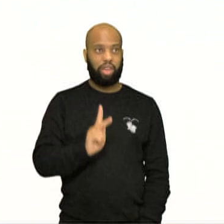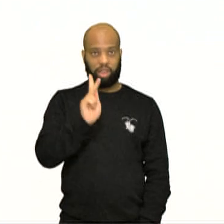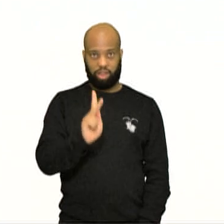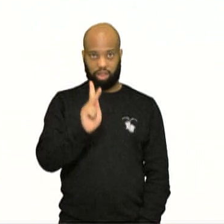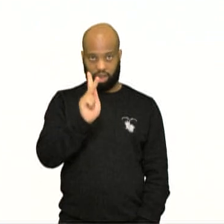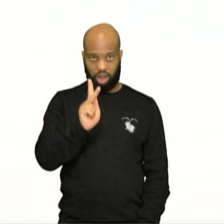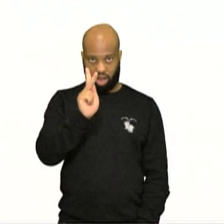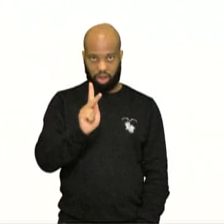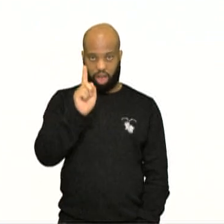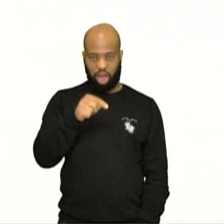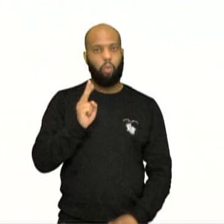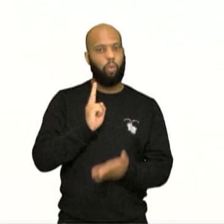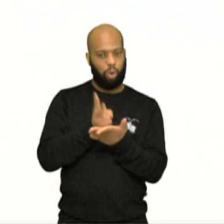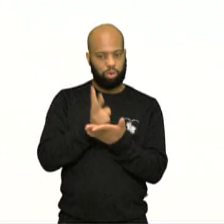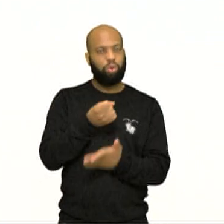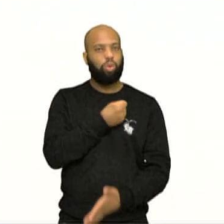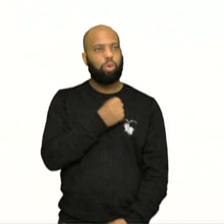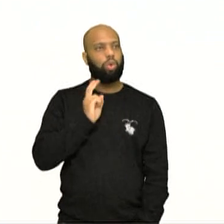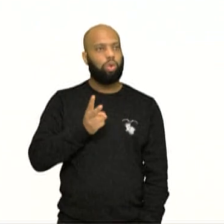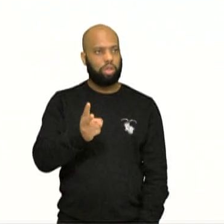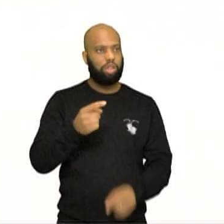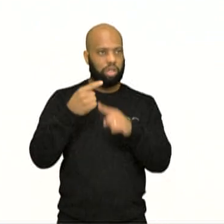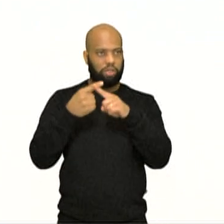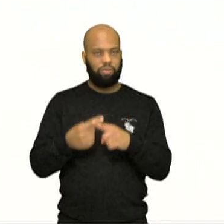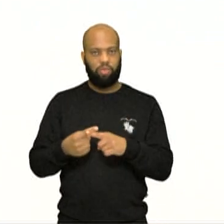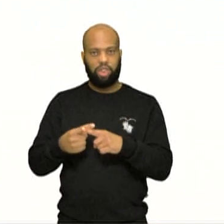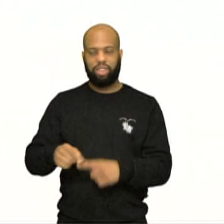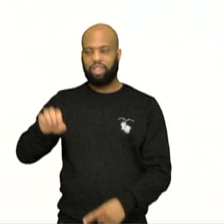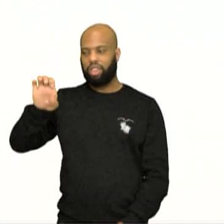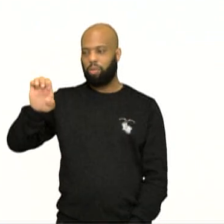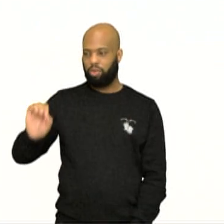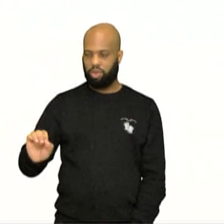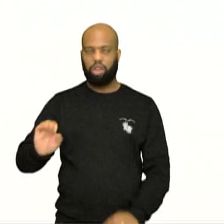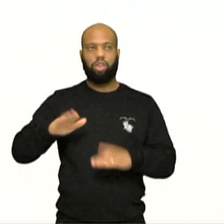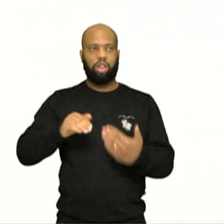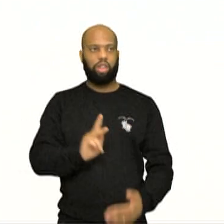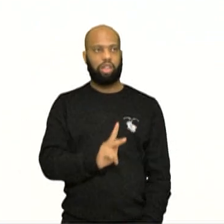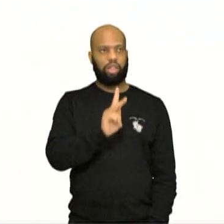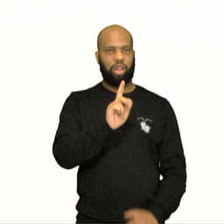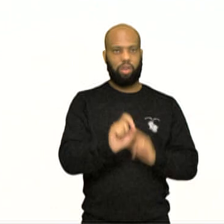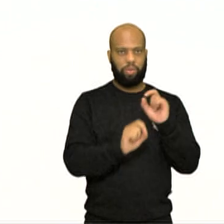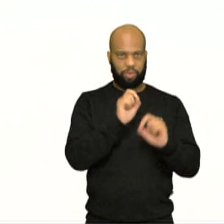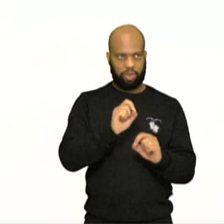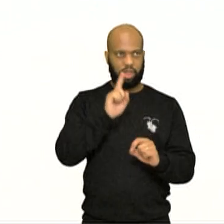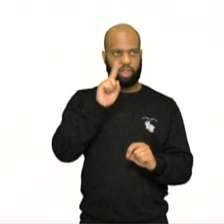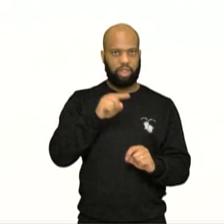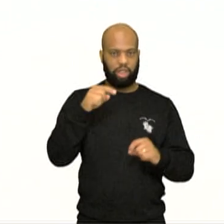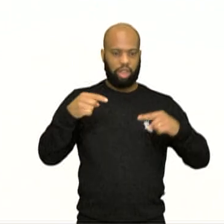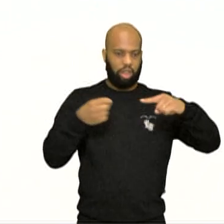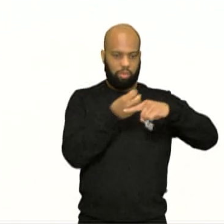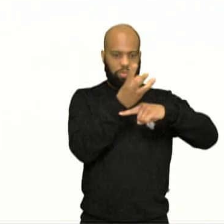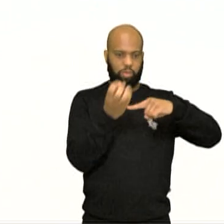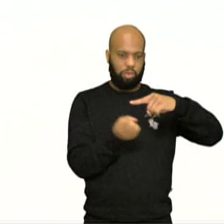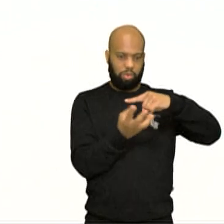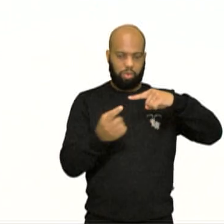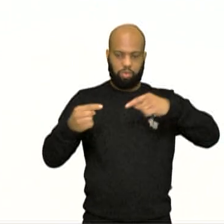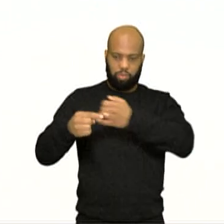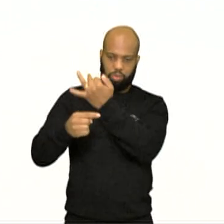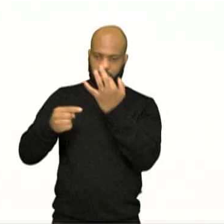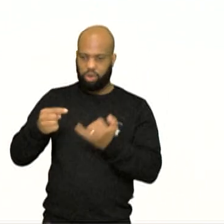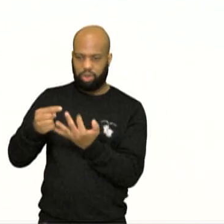constante dielétrica do meio, vezes ε0. Quer dizer que esse K é uma proporção em relação ao vácuo.